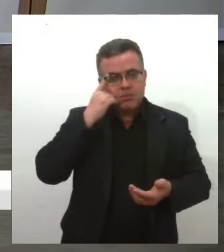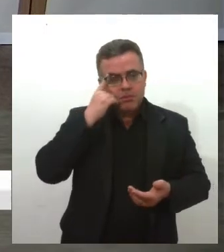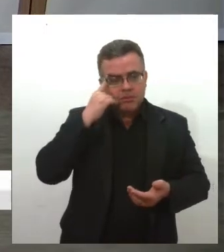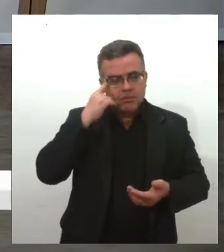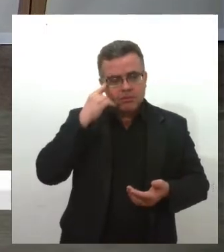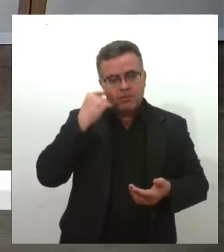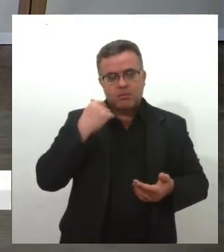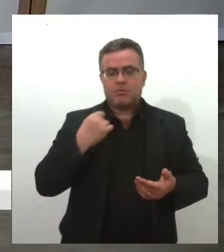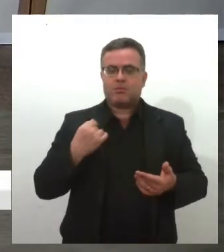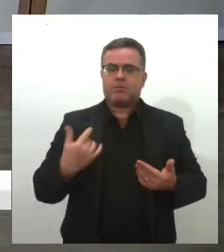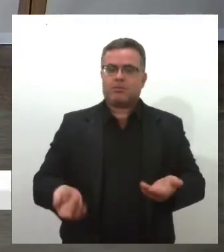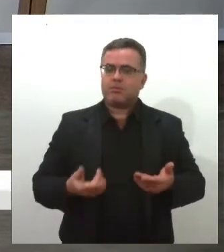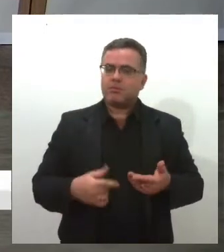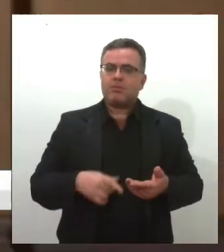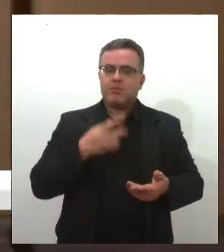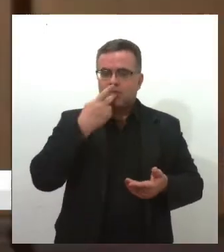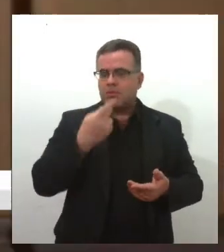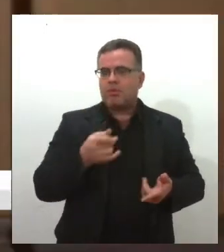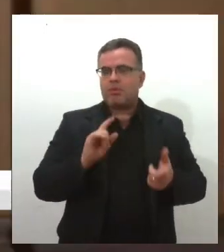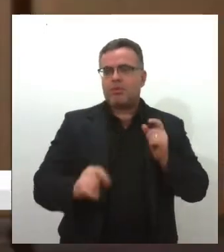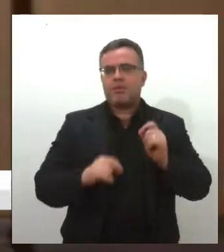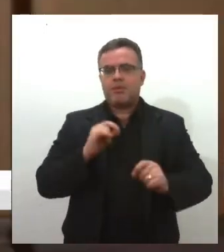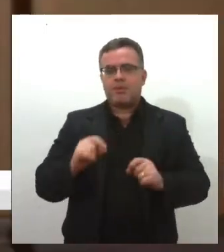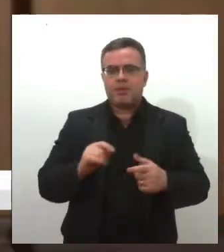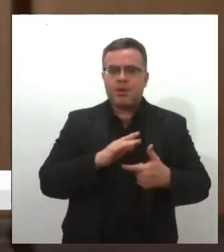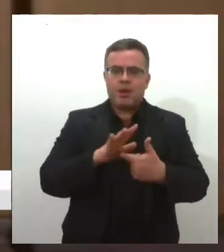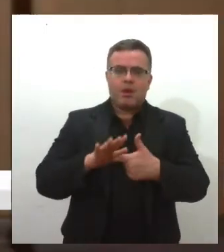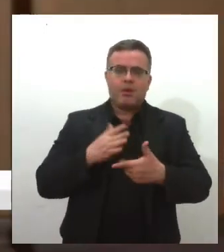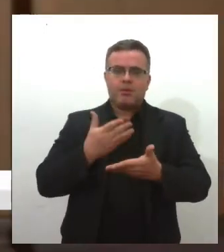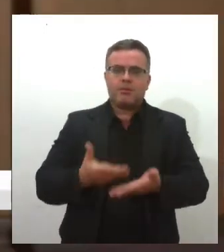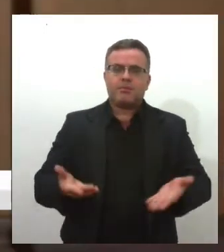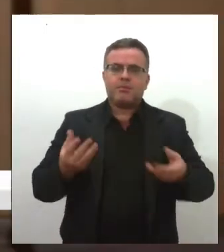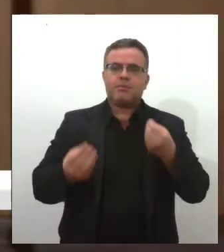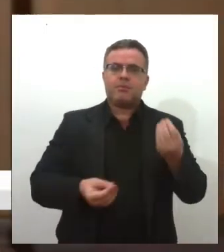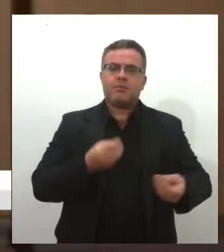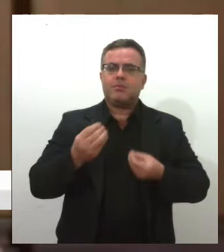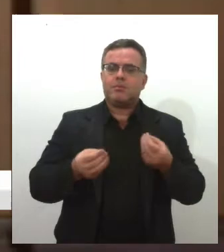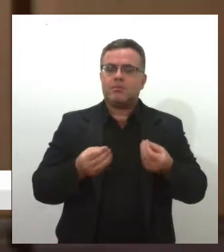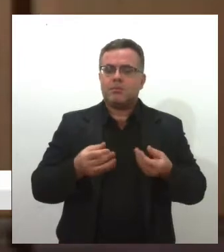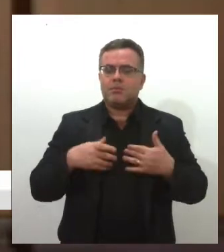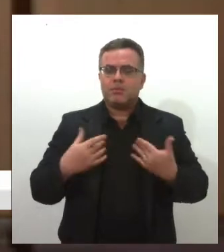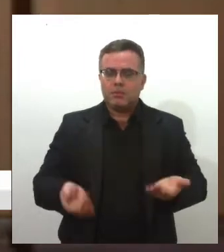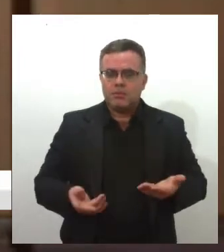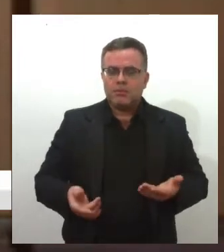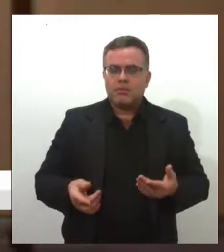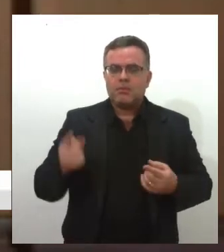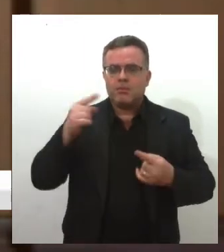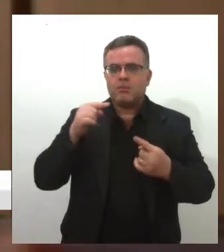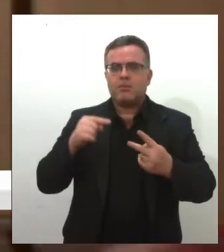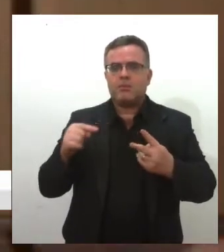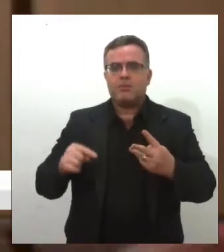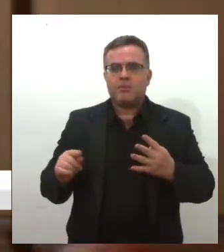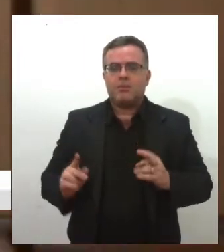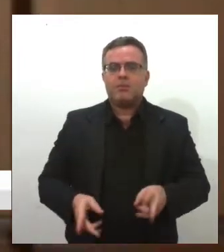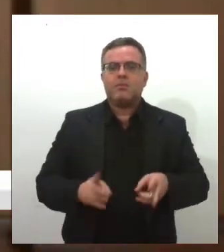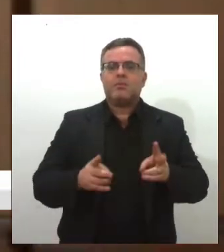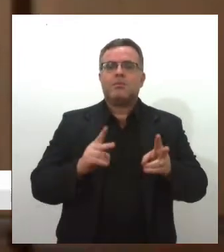Olha, essa questão que você traz para mim, aqui coloca, é sempre um dos pontos, tanto